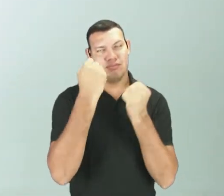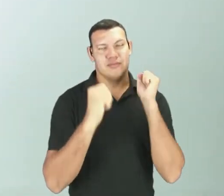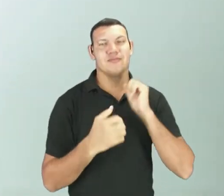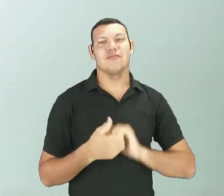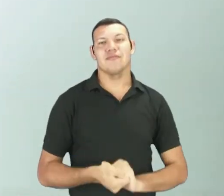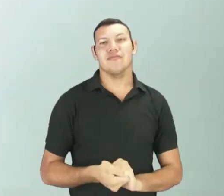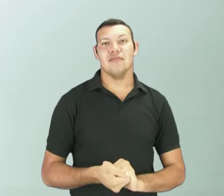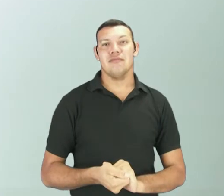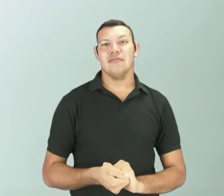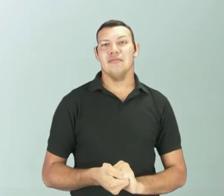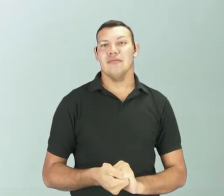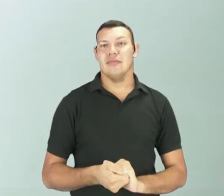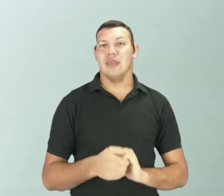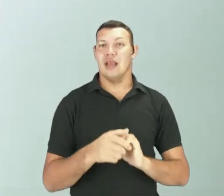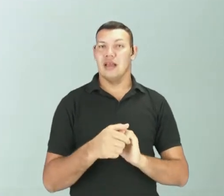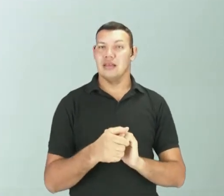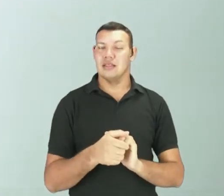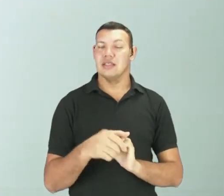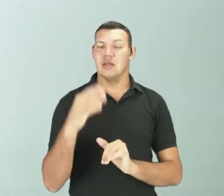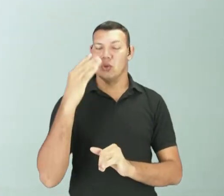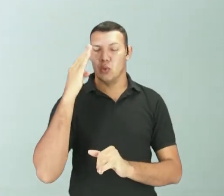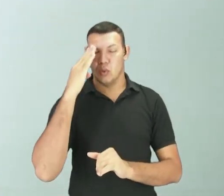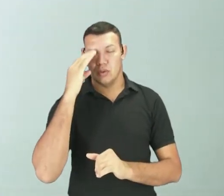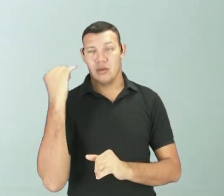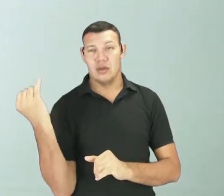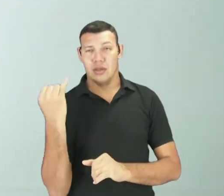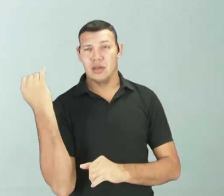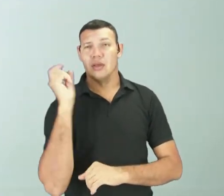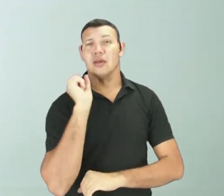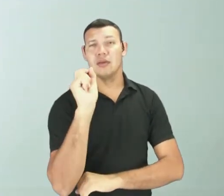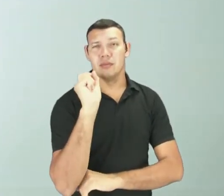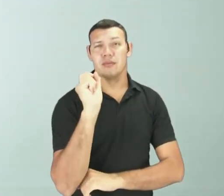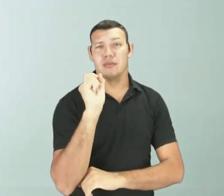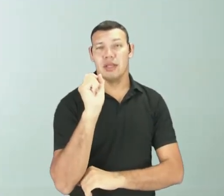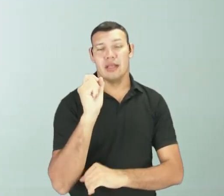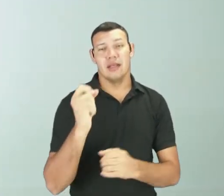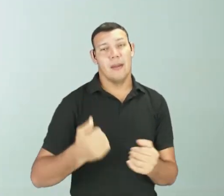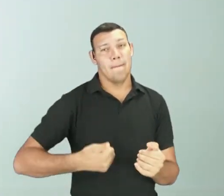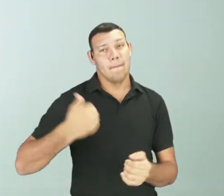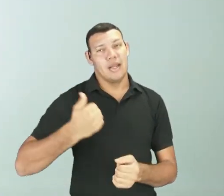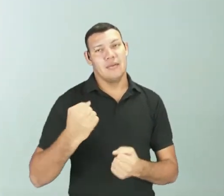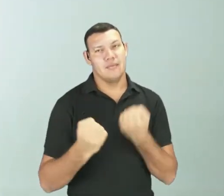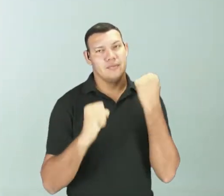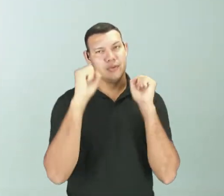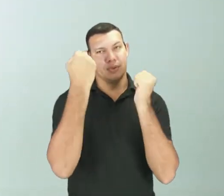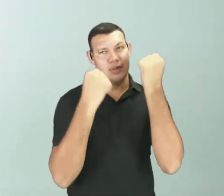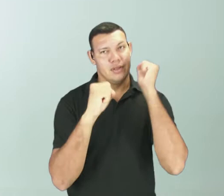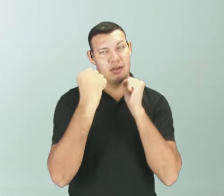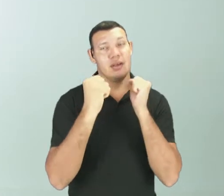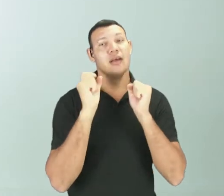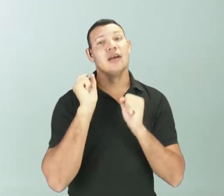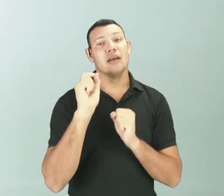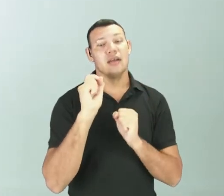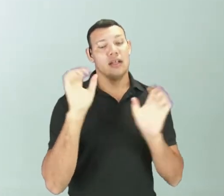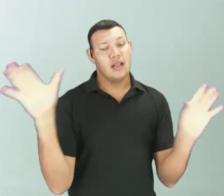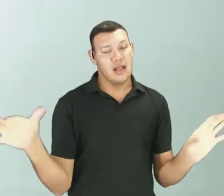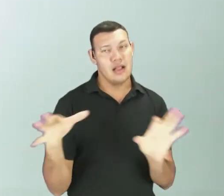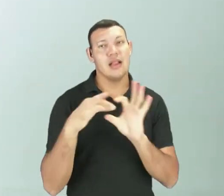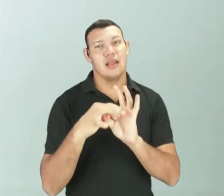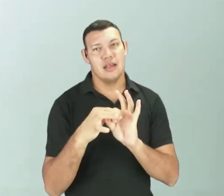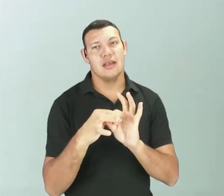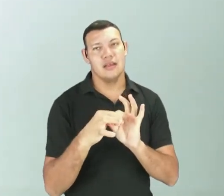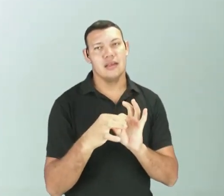detalhe importante que a gente tem que lembrar é que essas primeiras indústrias aqui do país, elas vão estar ligadas à extração mineral, à produção